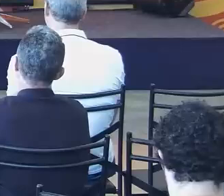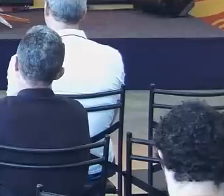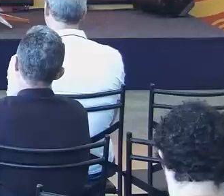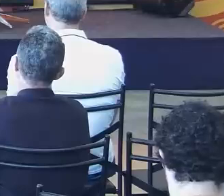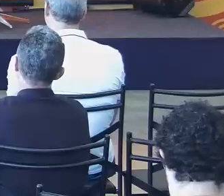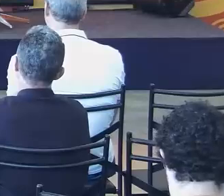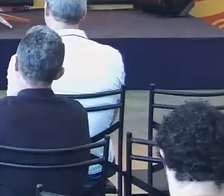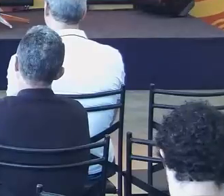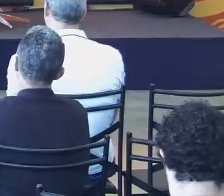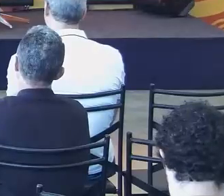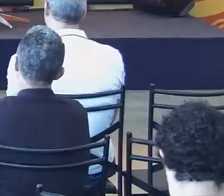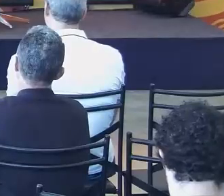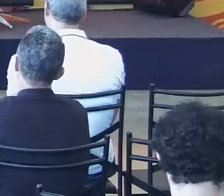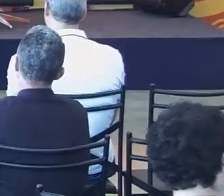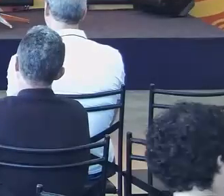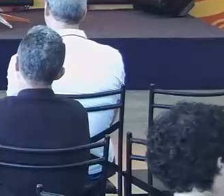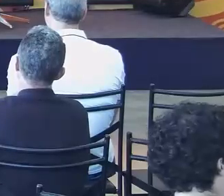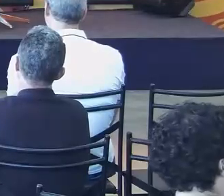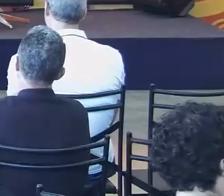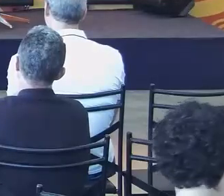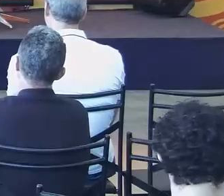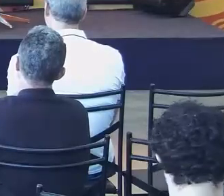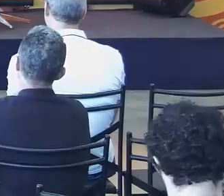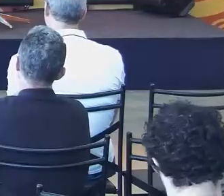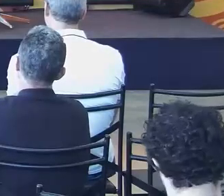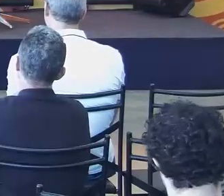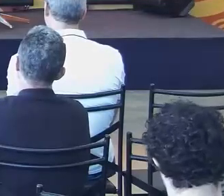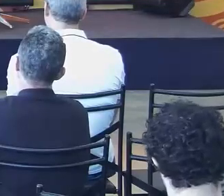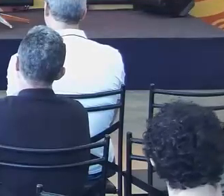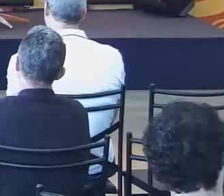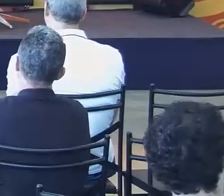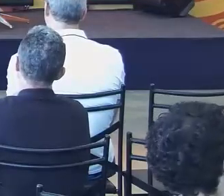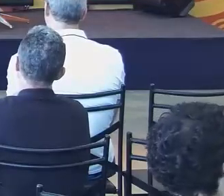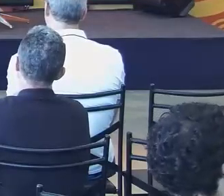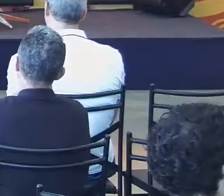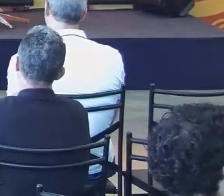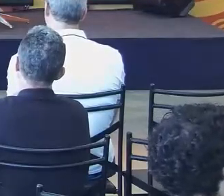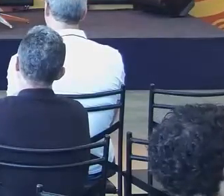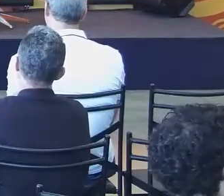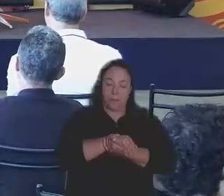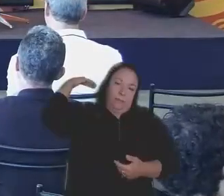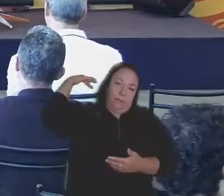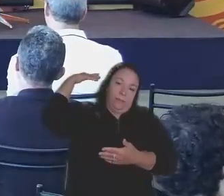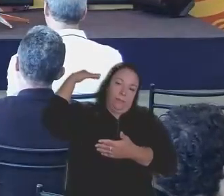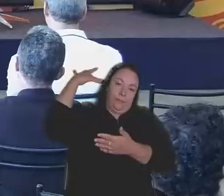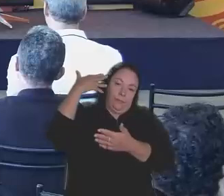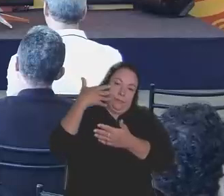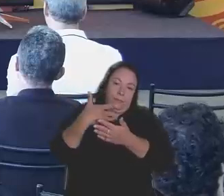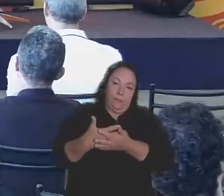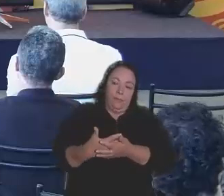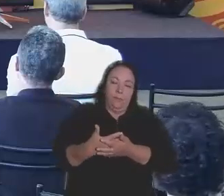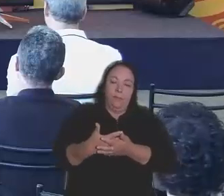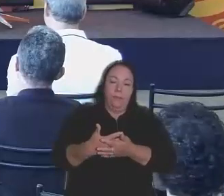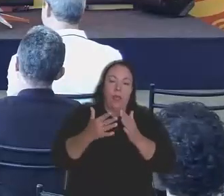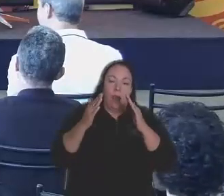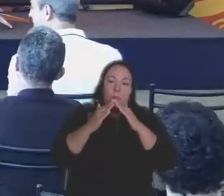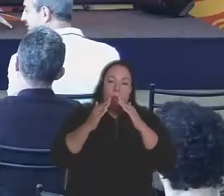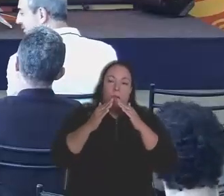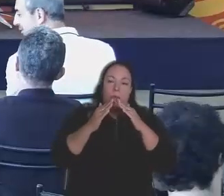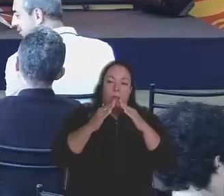A pescaria, ela me acompanha desde criança bem pequena. A gente morava na